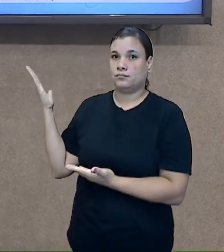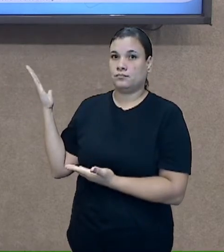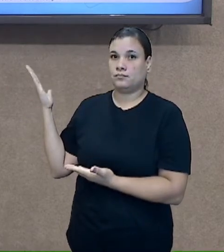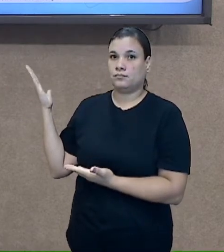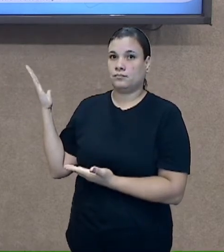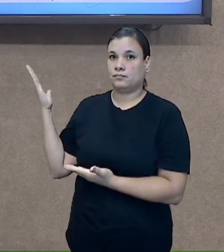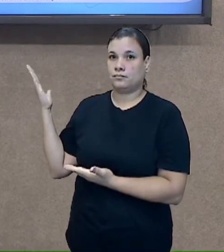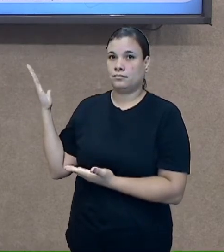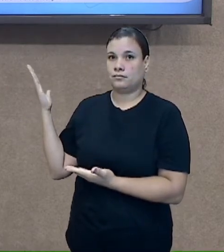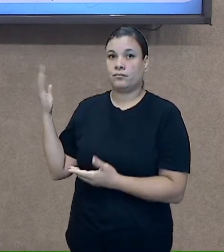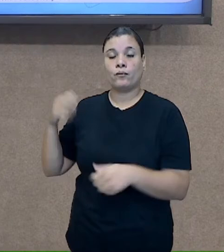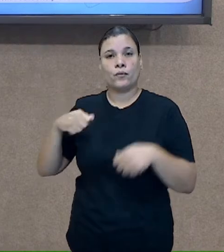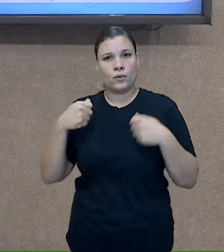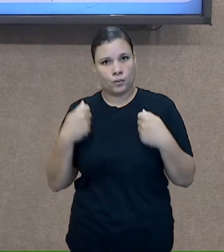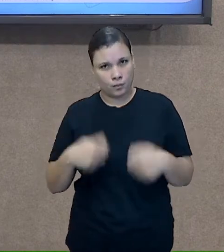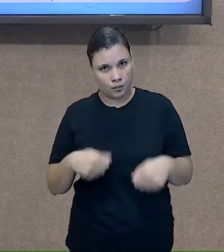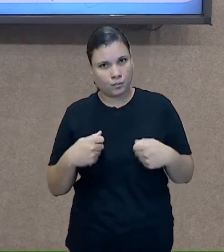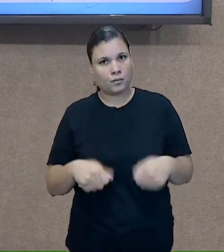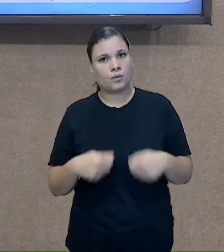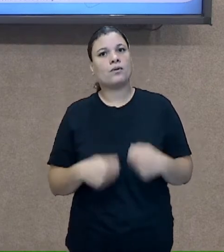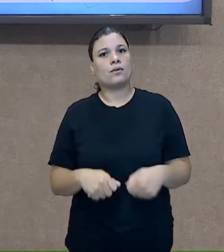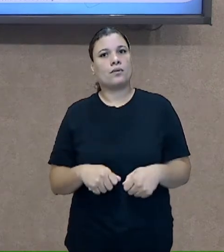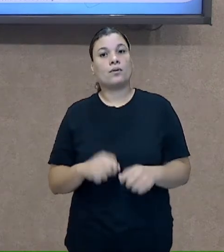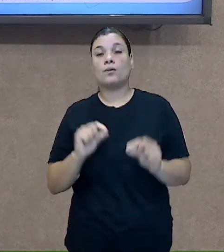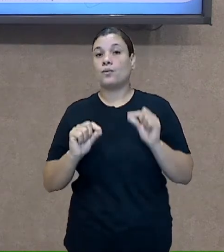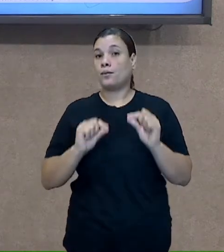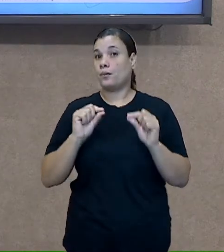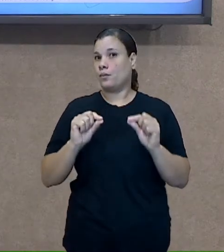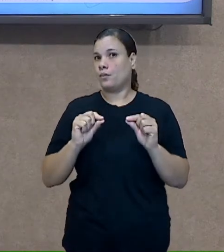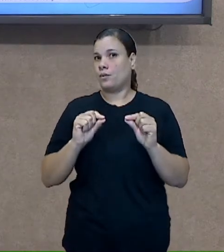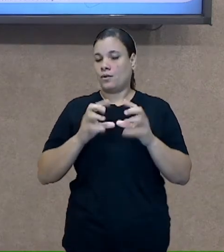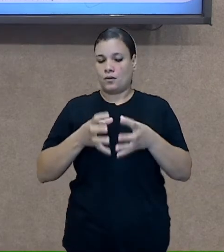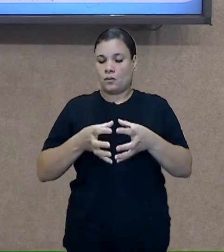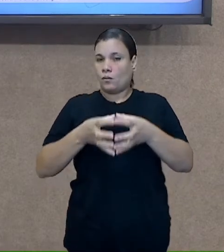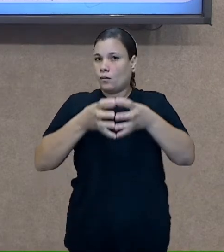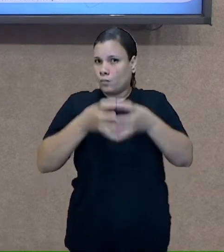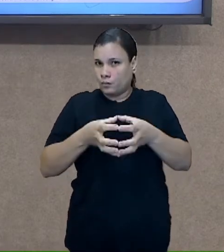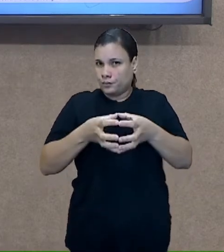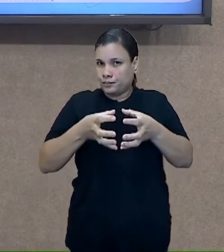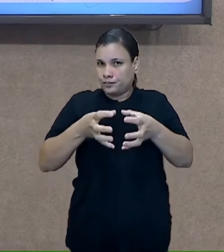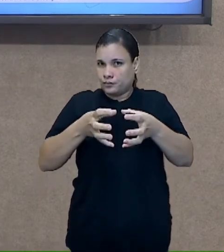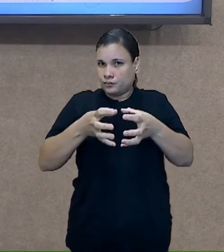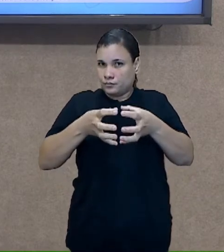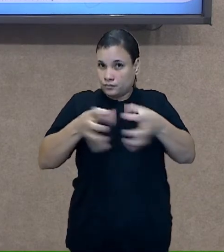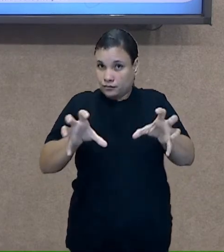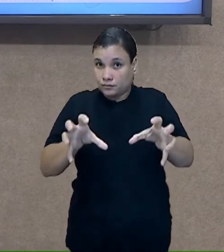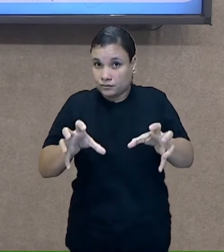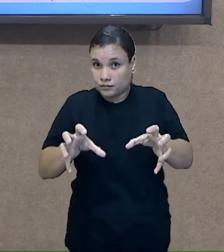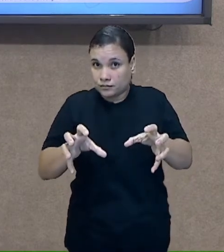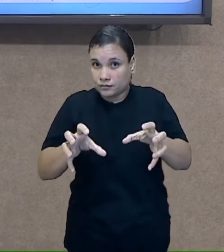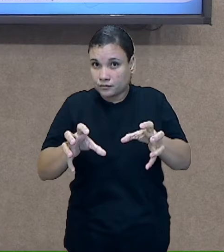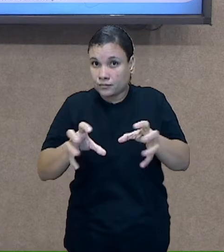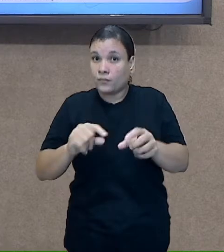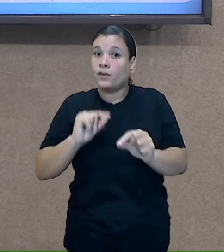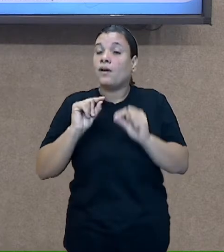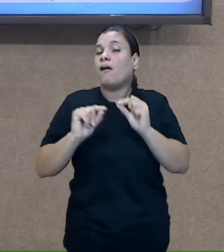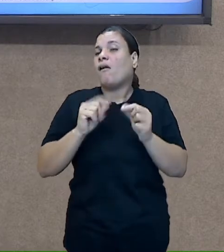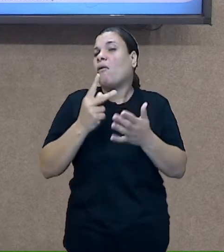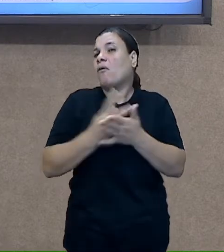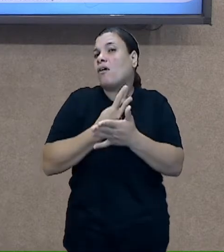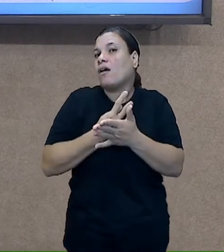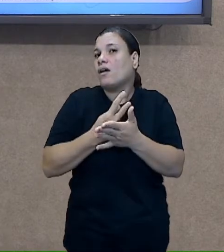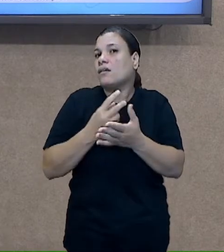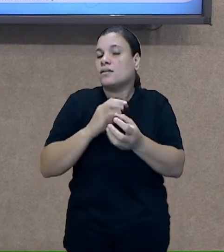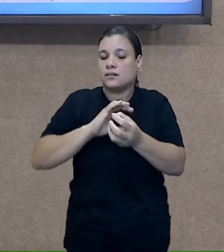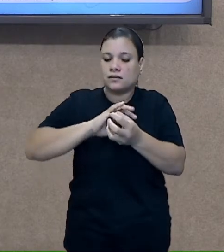liberar este exoesqueleto para que um novo exoesqueleto surja. Então, por isso que muitas vezes a